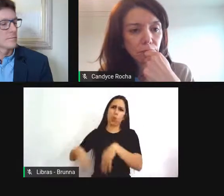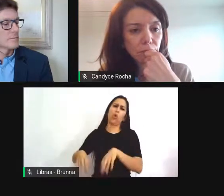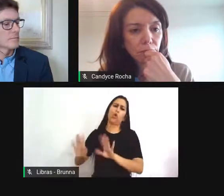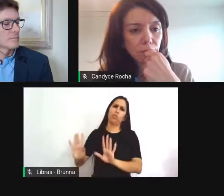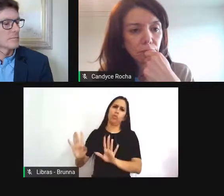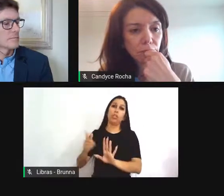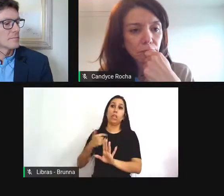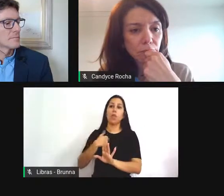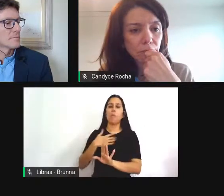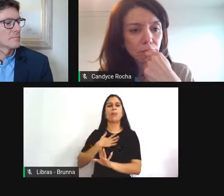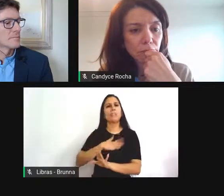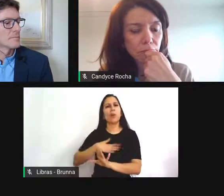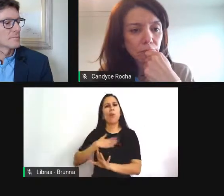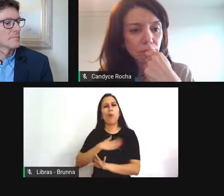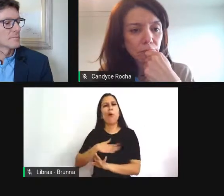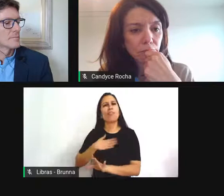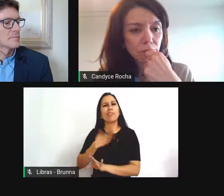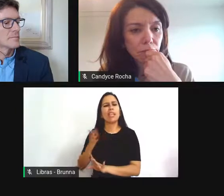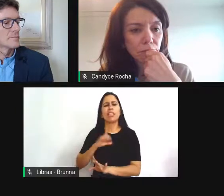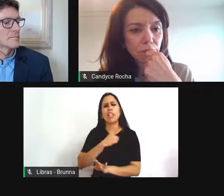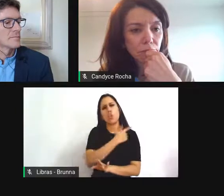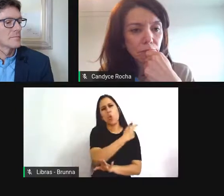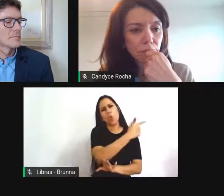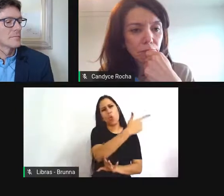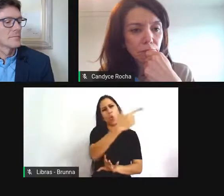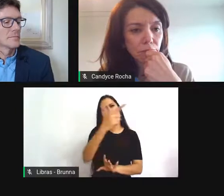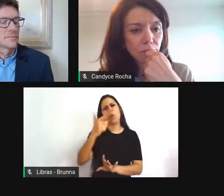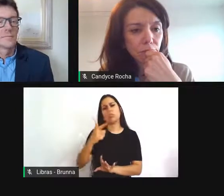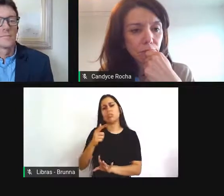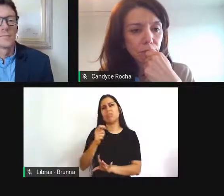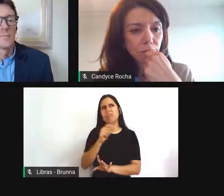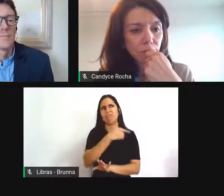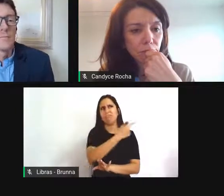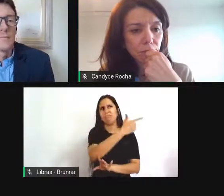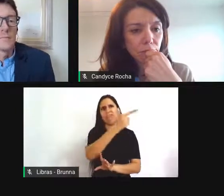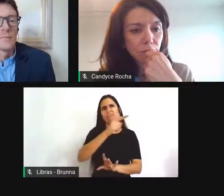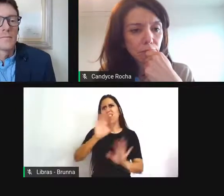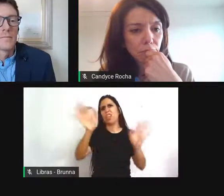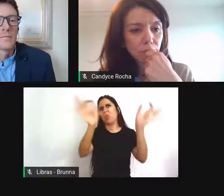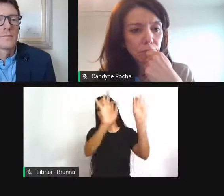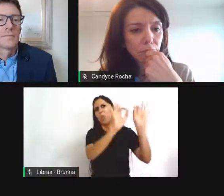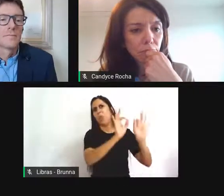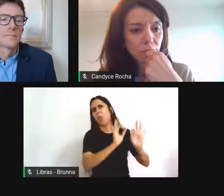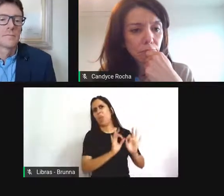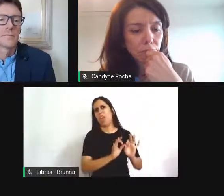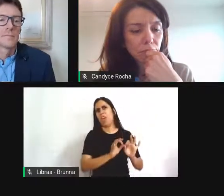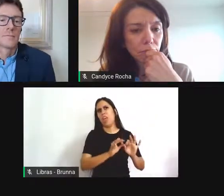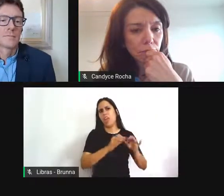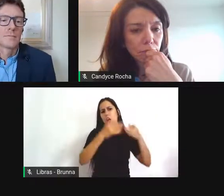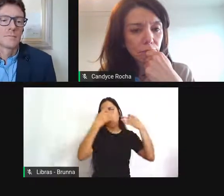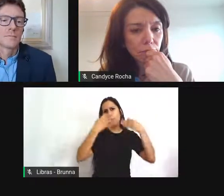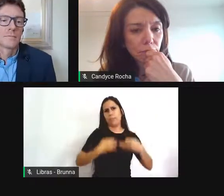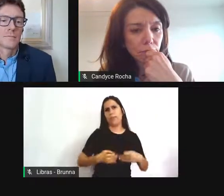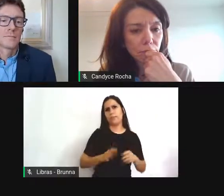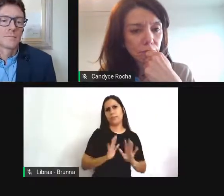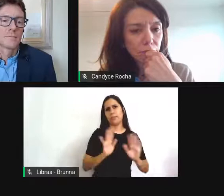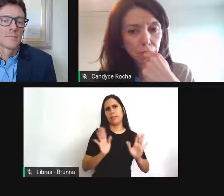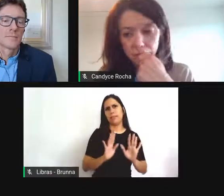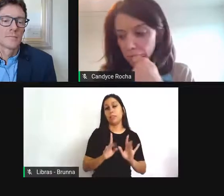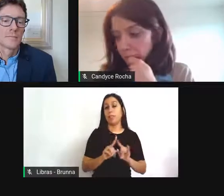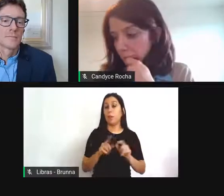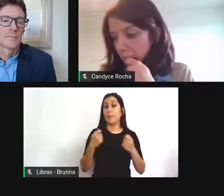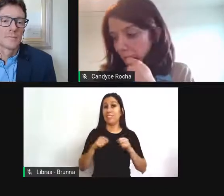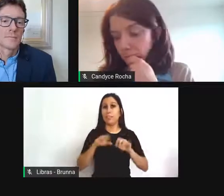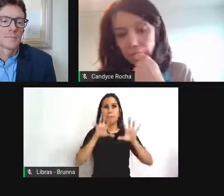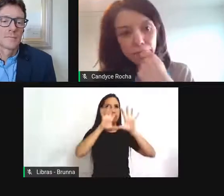eu lancei, tem mais algumas, e tem algumas que não são honestas. Então, por exemplo, fazer um mapa desse